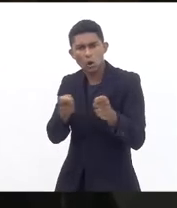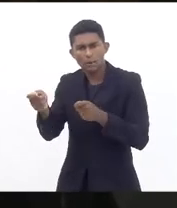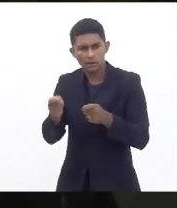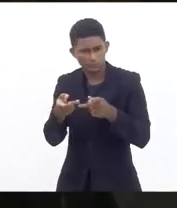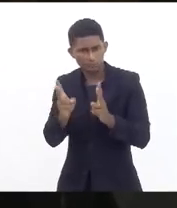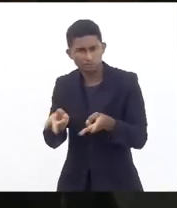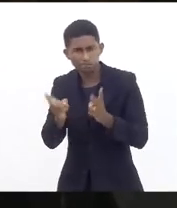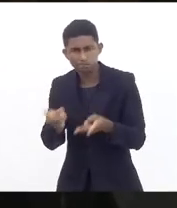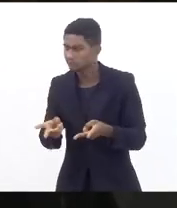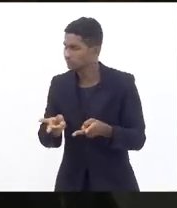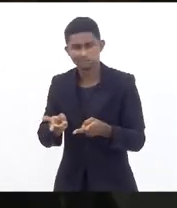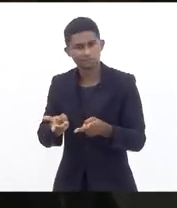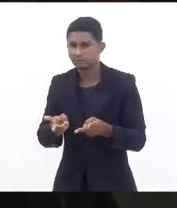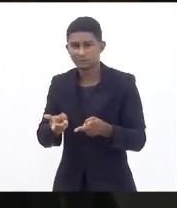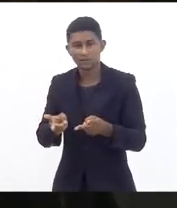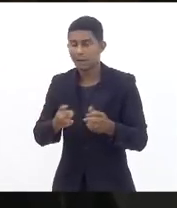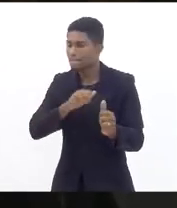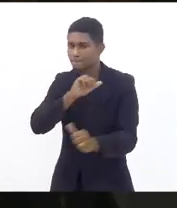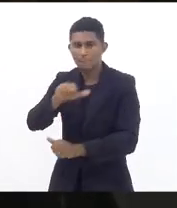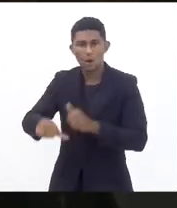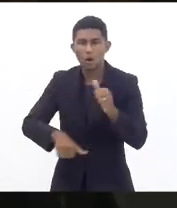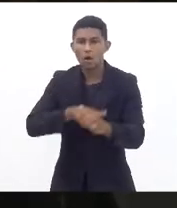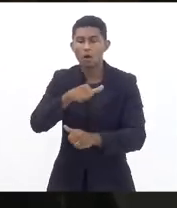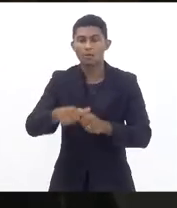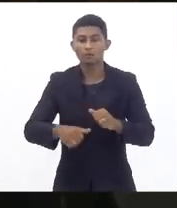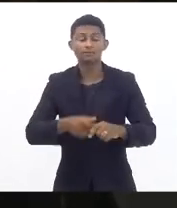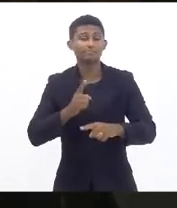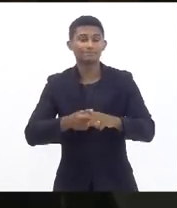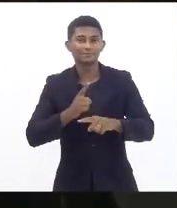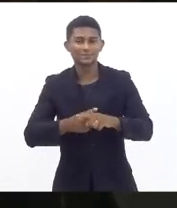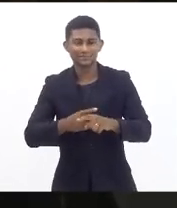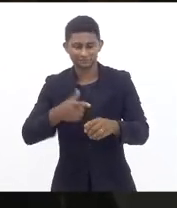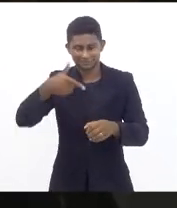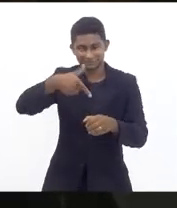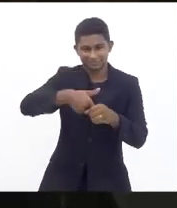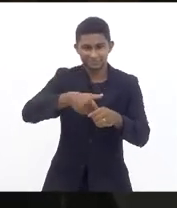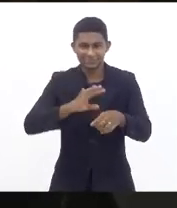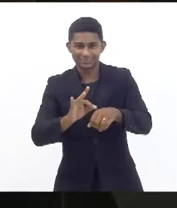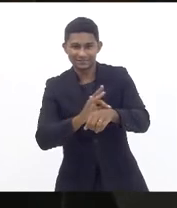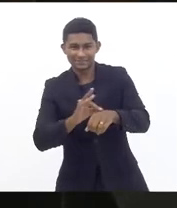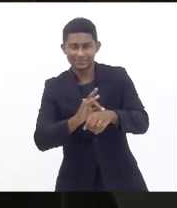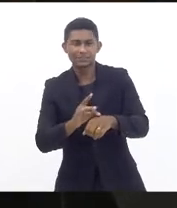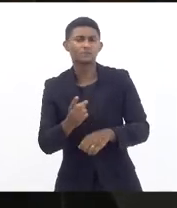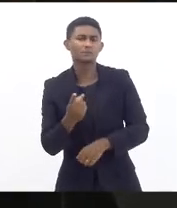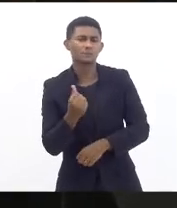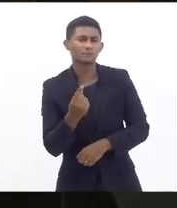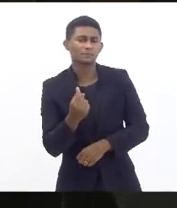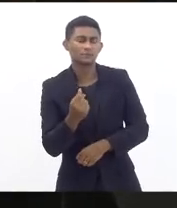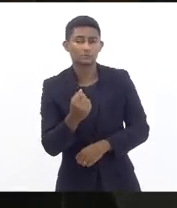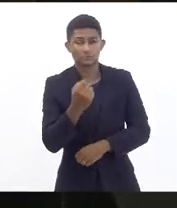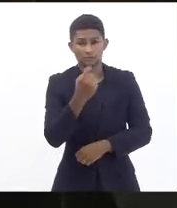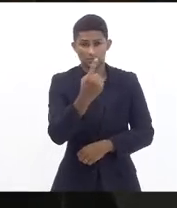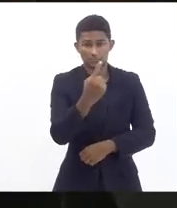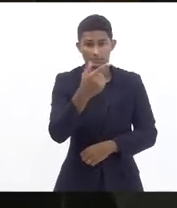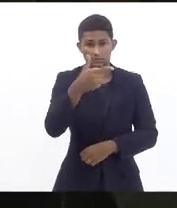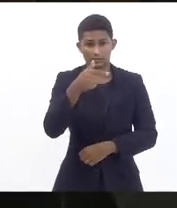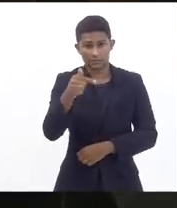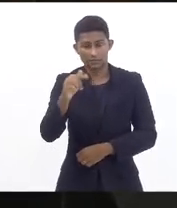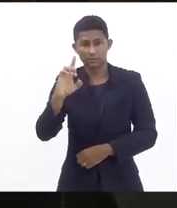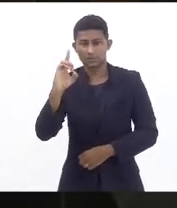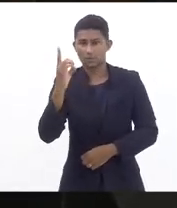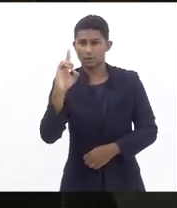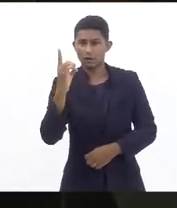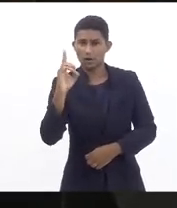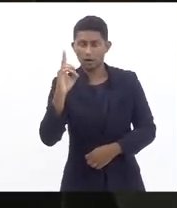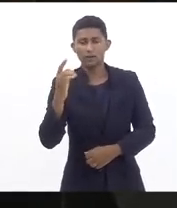mundo. O petróleo ontem, senhora presidente, bateu 127 dólares